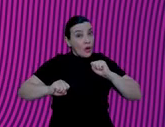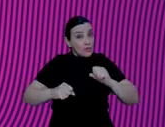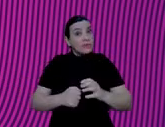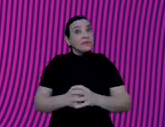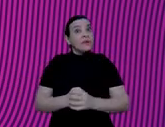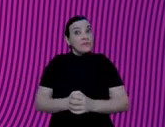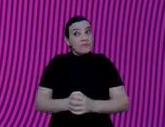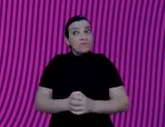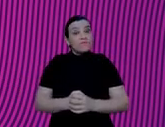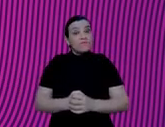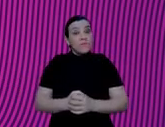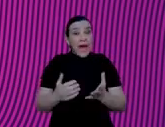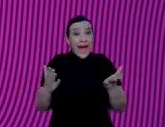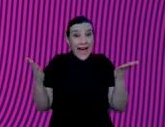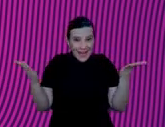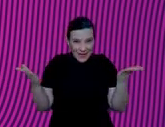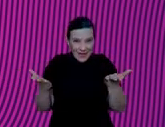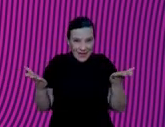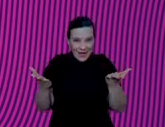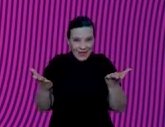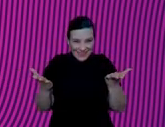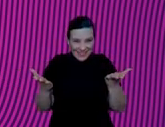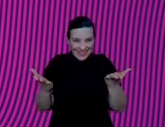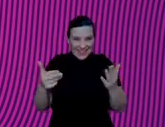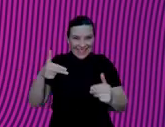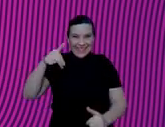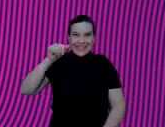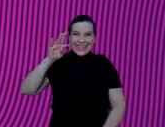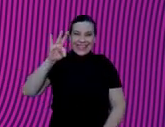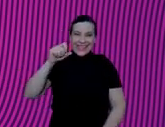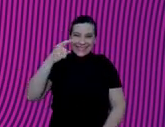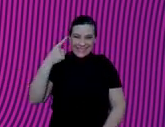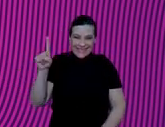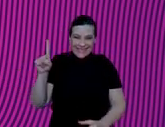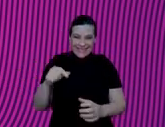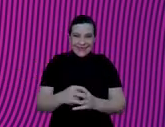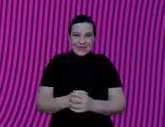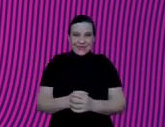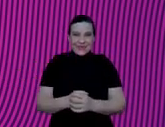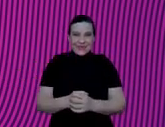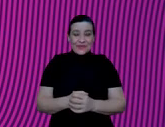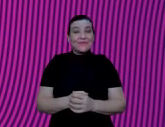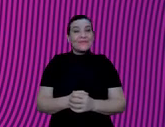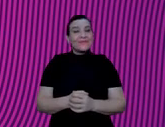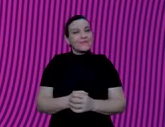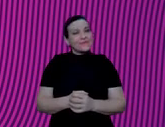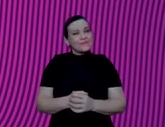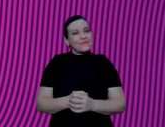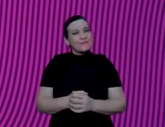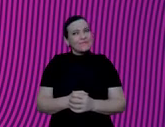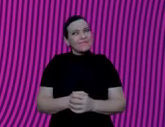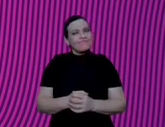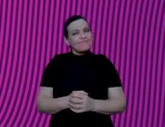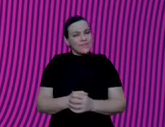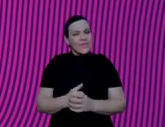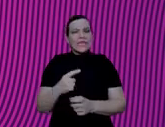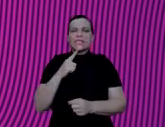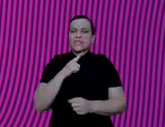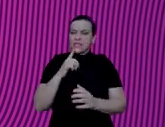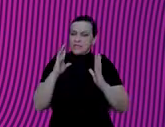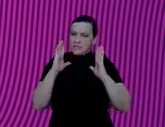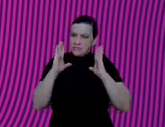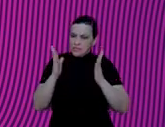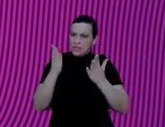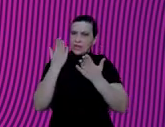agora, não é, Nathan, te passando agora a bola, nós temos estudos recentes,